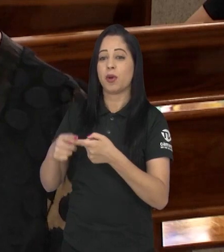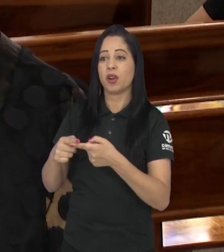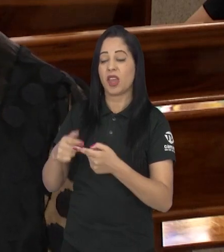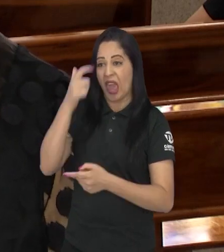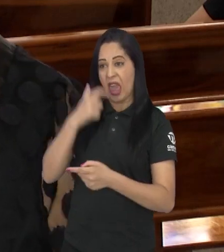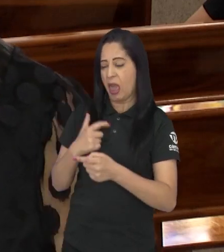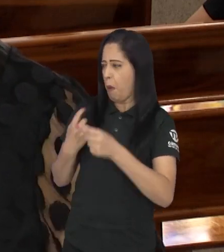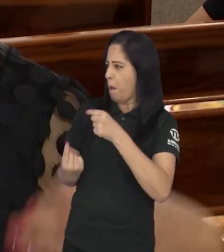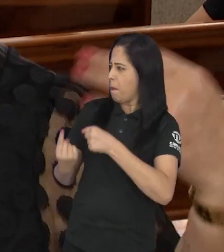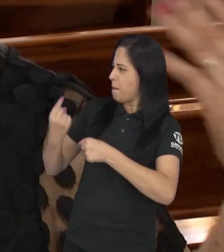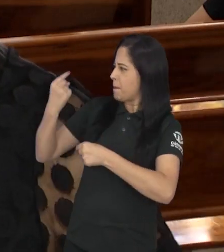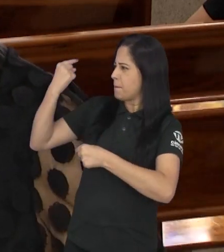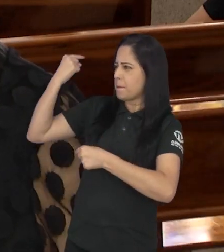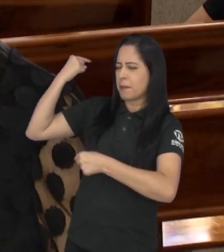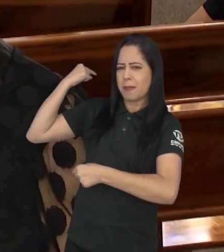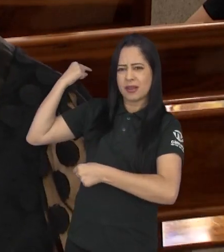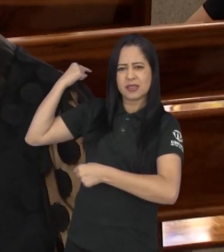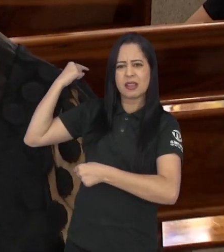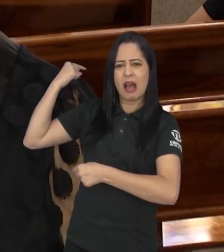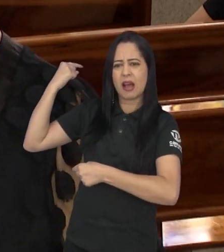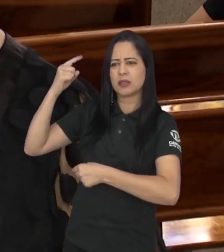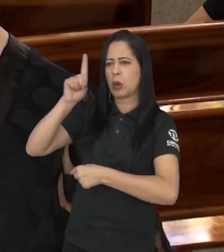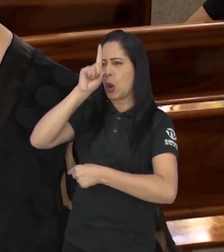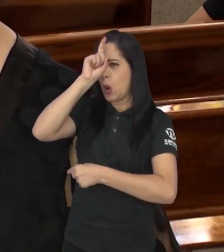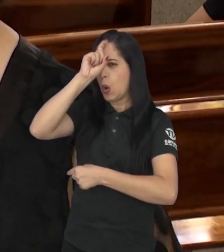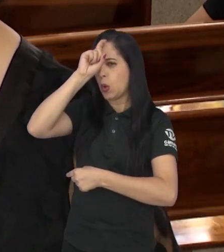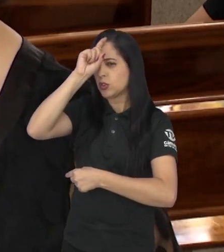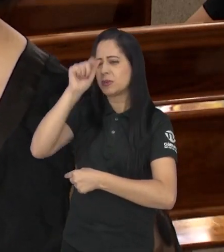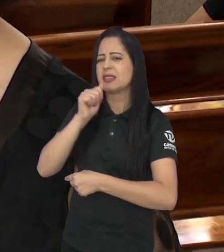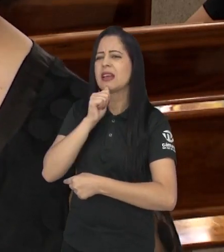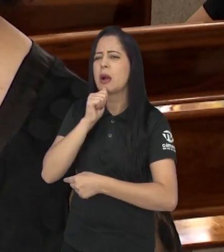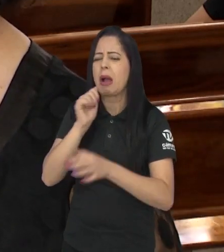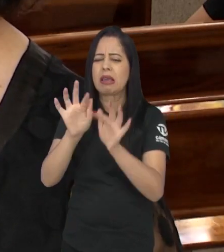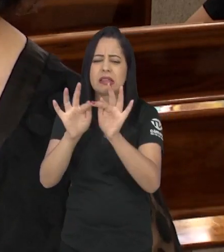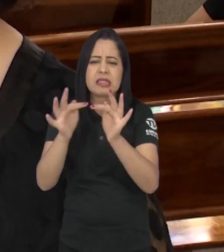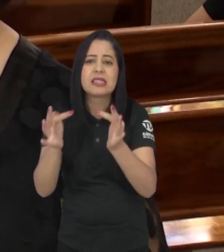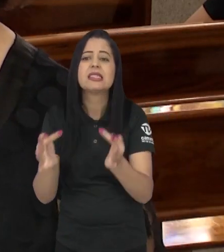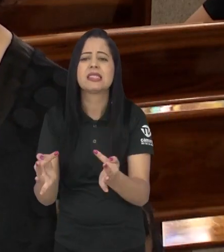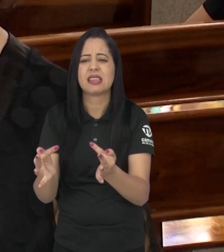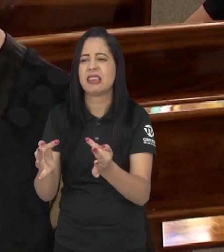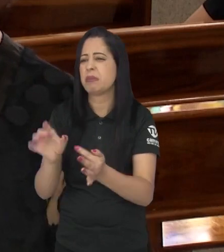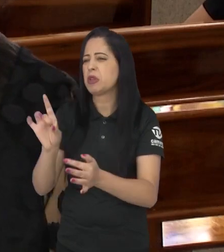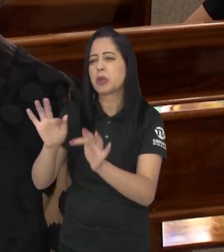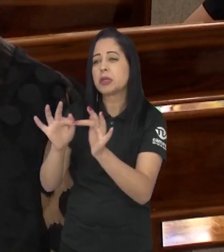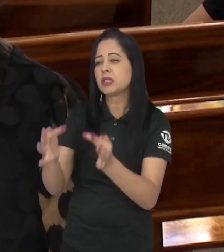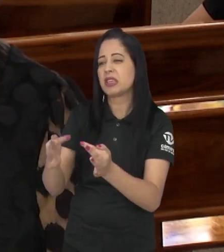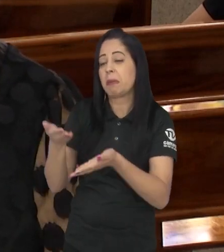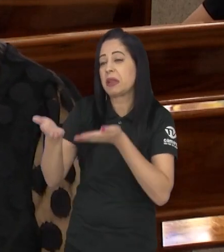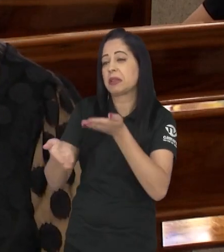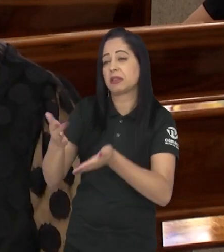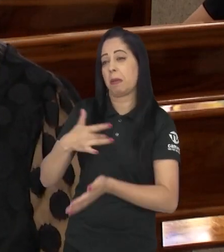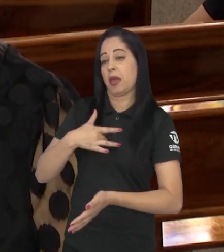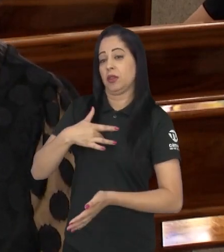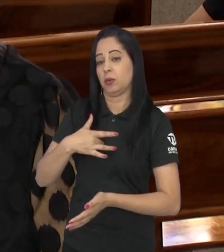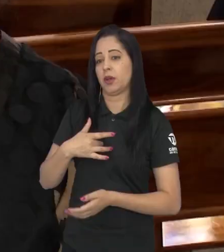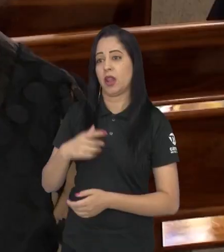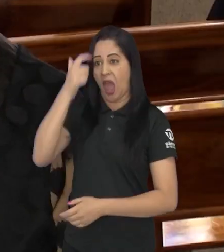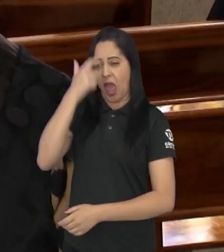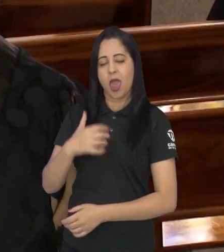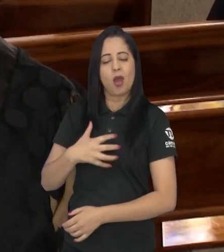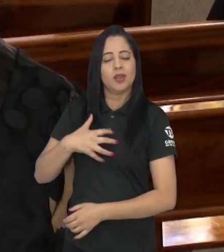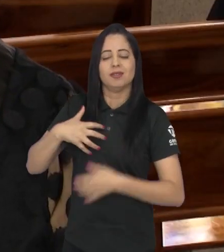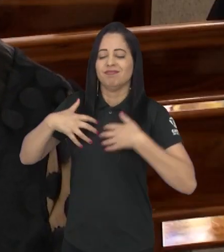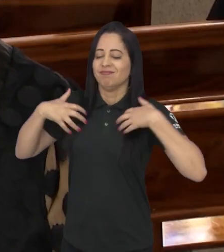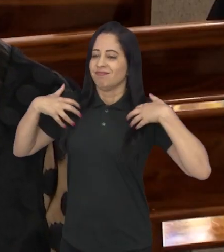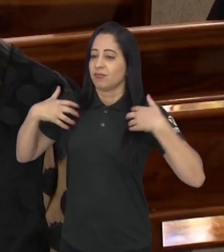anos, né? Daquela época que o hospital não era hospital geral, né? Era só de tuberculose mesmo. Nossa,